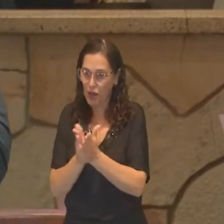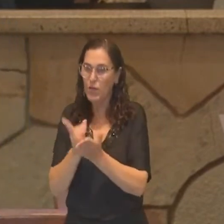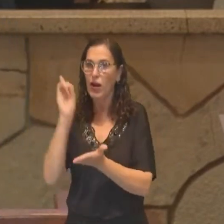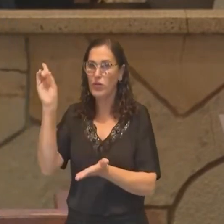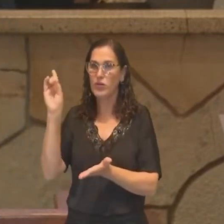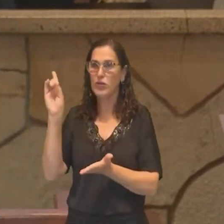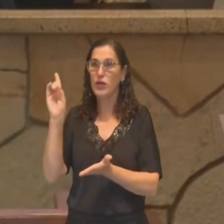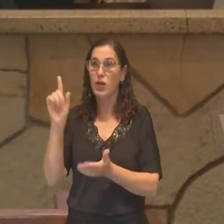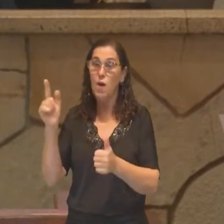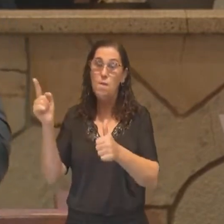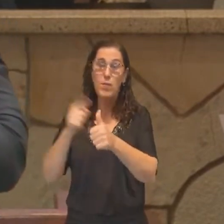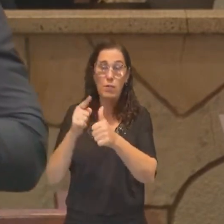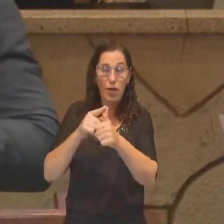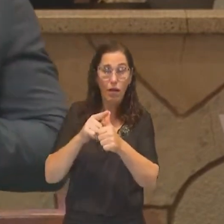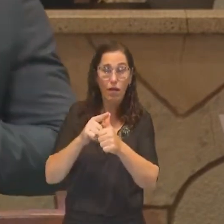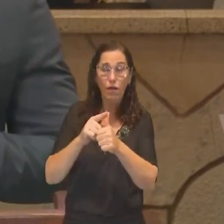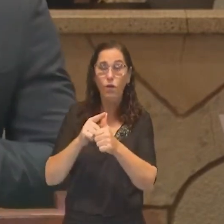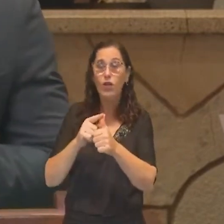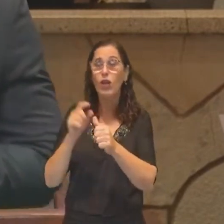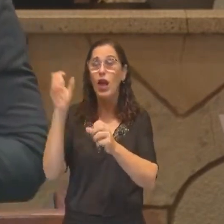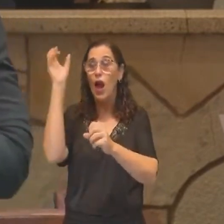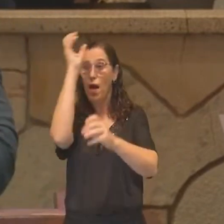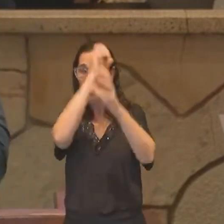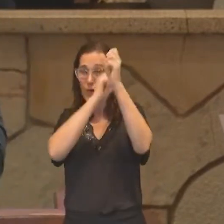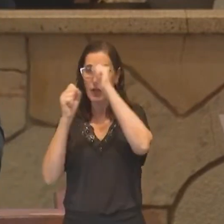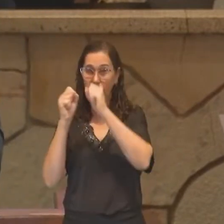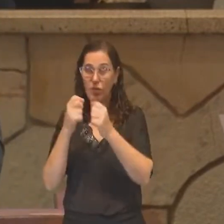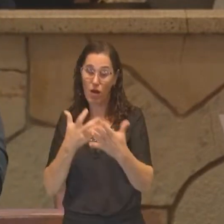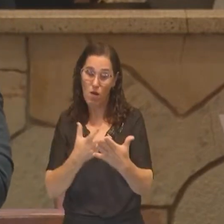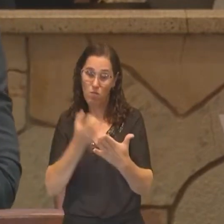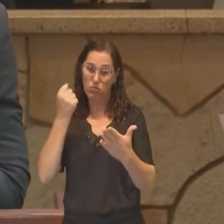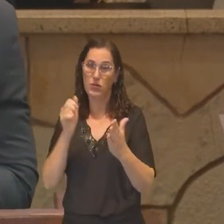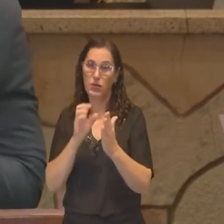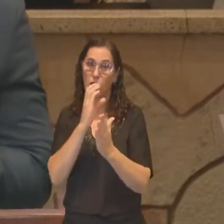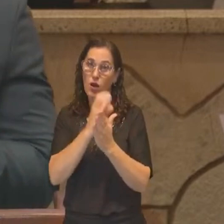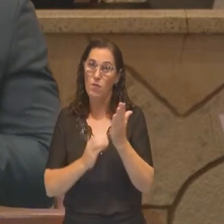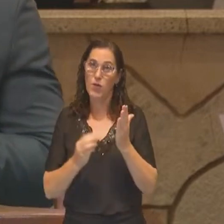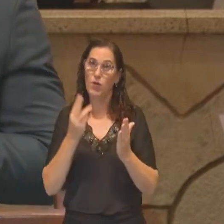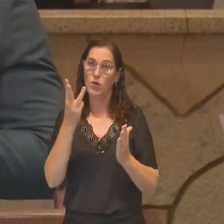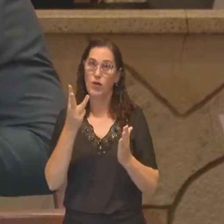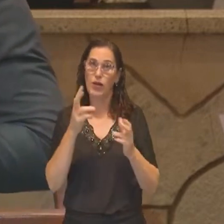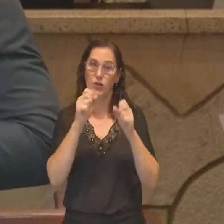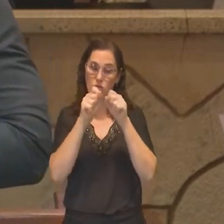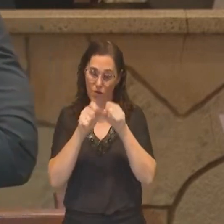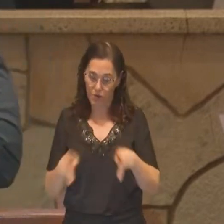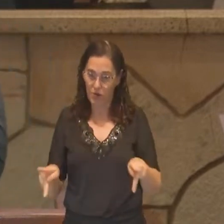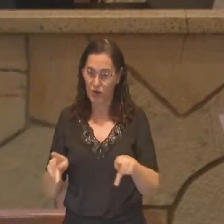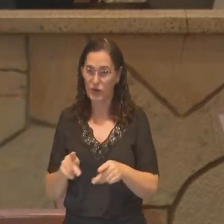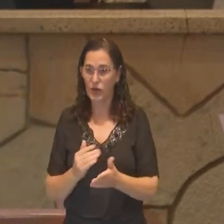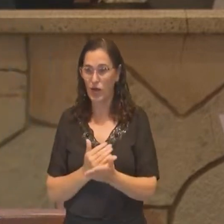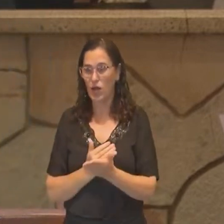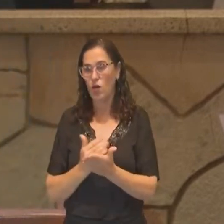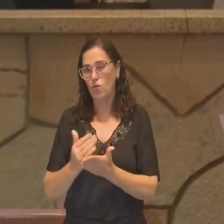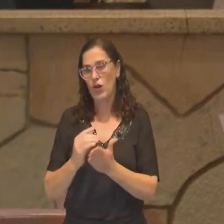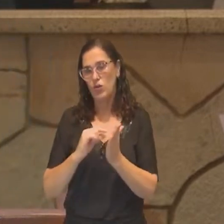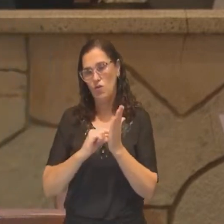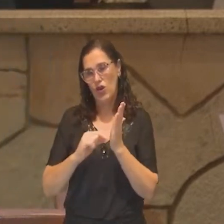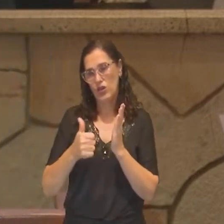aprendemos e podemos extrair, portanto, dessa passagem do capítulo 3, especificamente a partir do verso